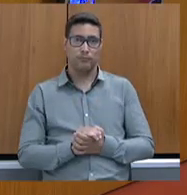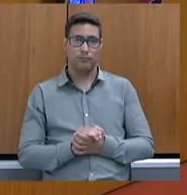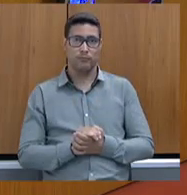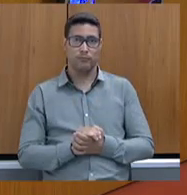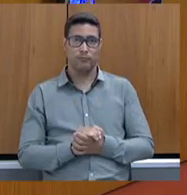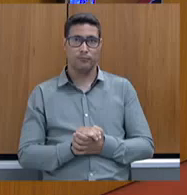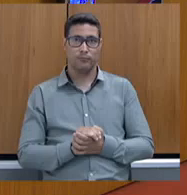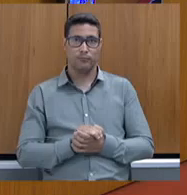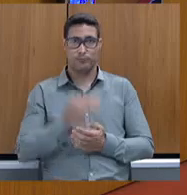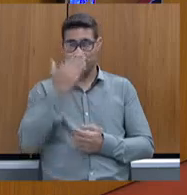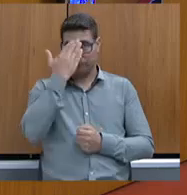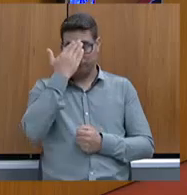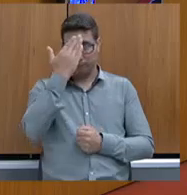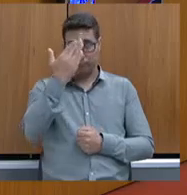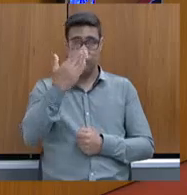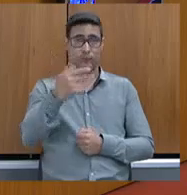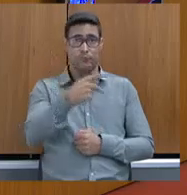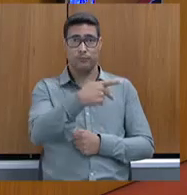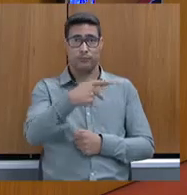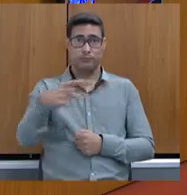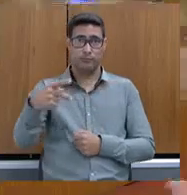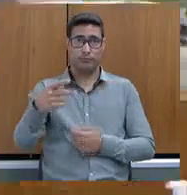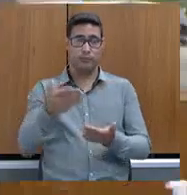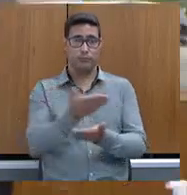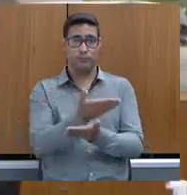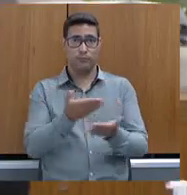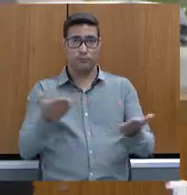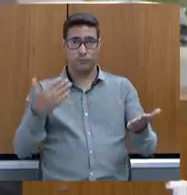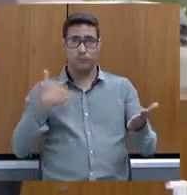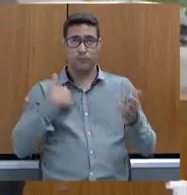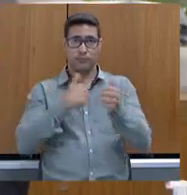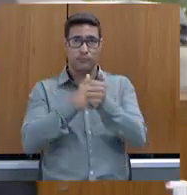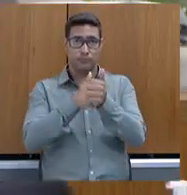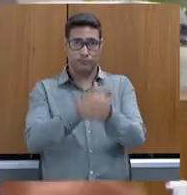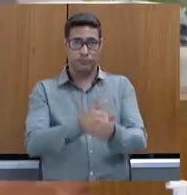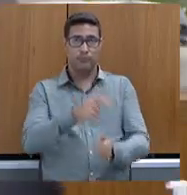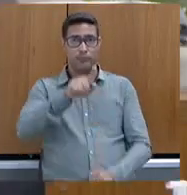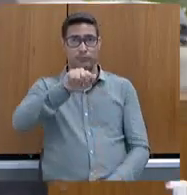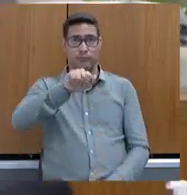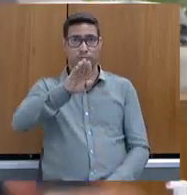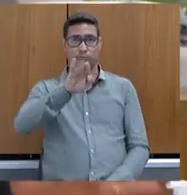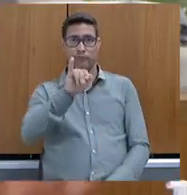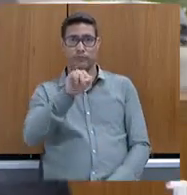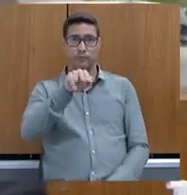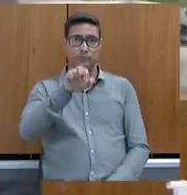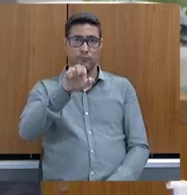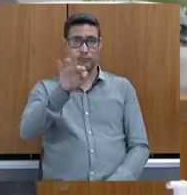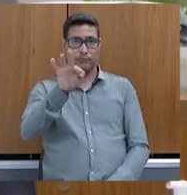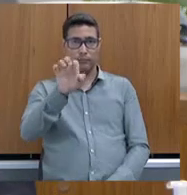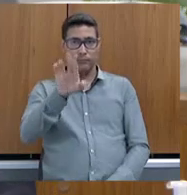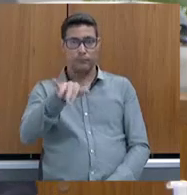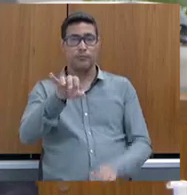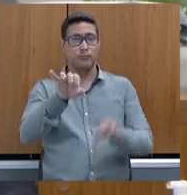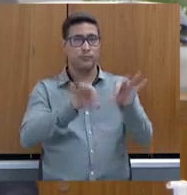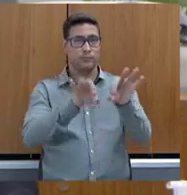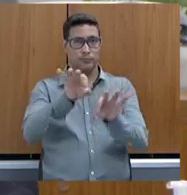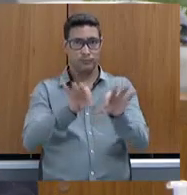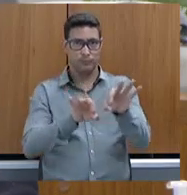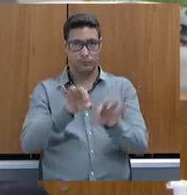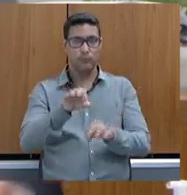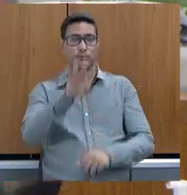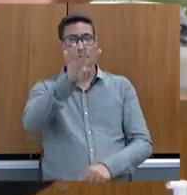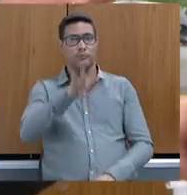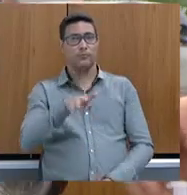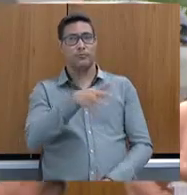pela presidência dessa comissão eu tô acompanhando meu gabinete estou praticamente organizando aí a tarefa do dia de hoje